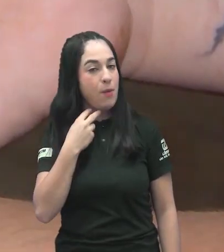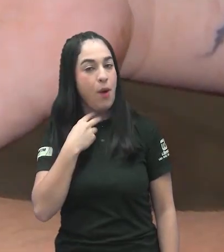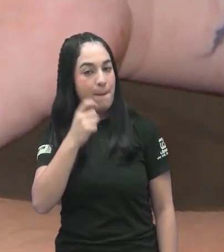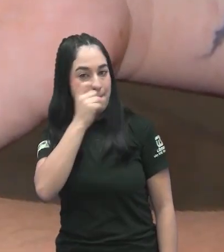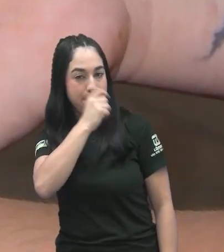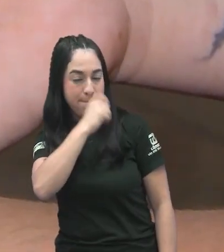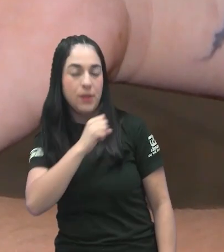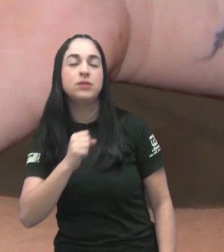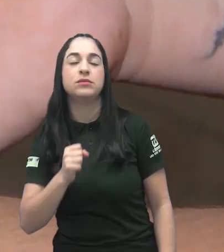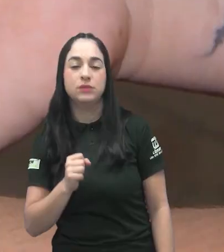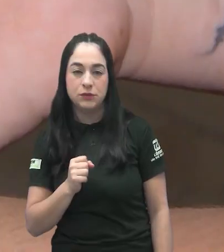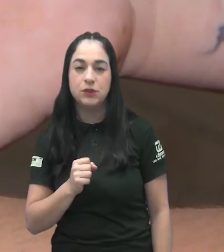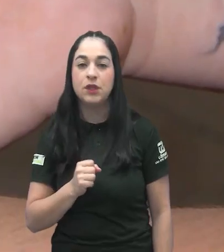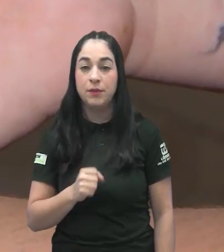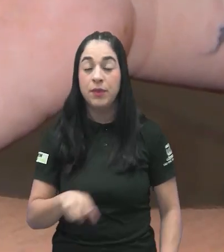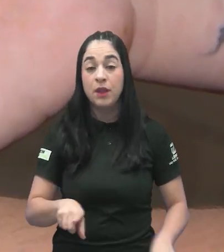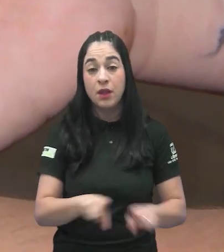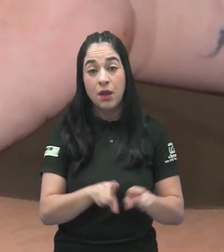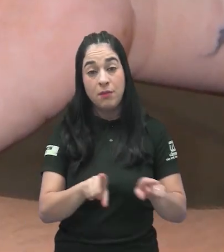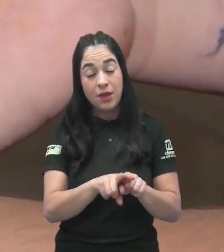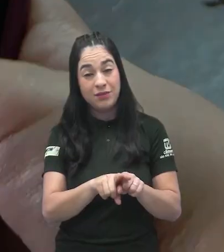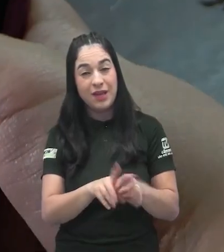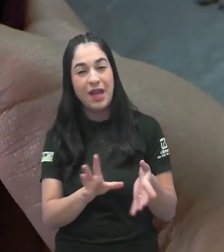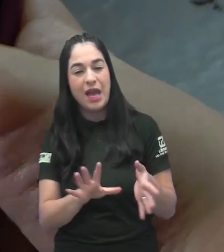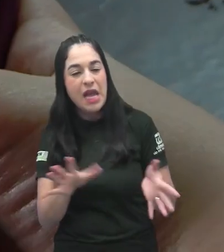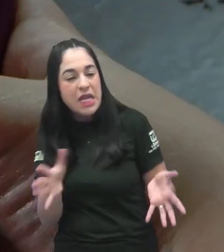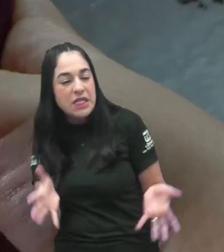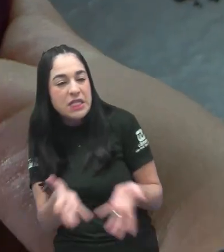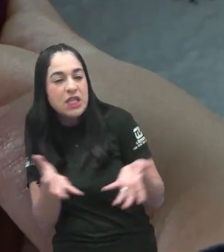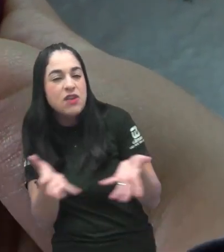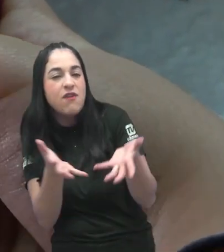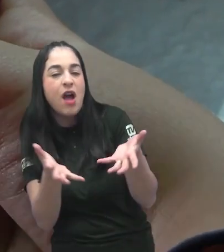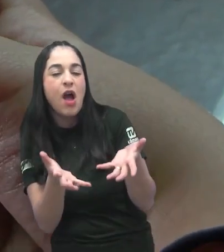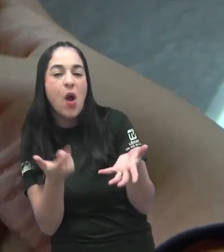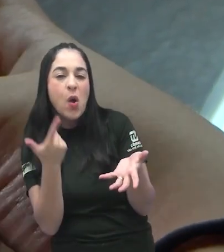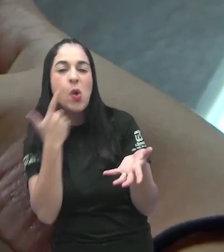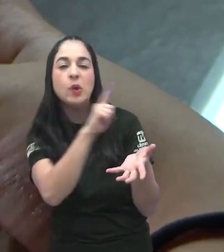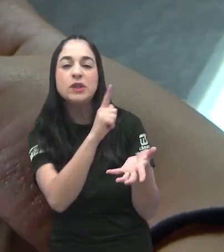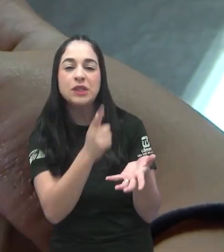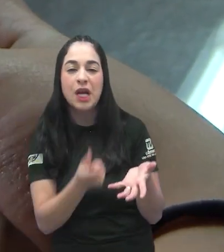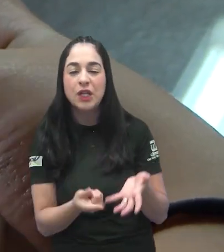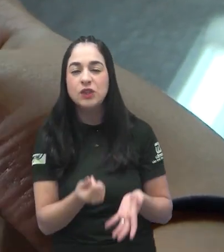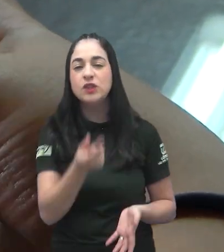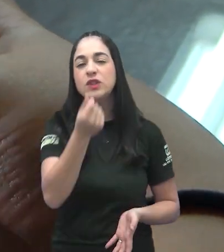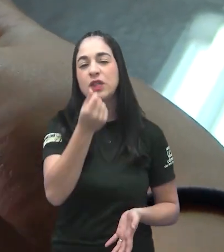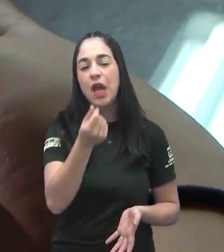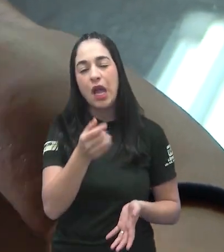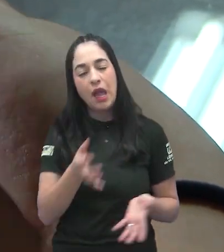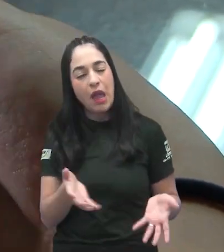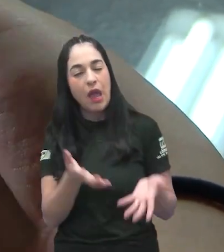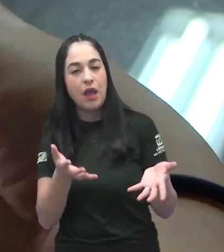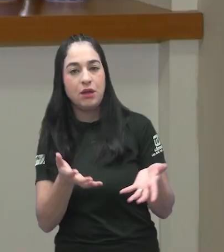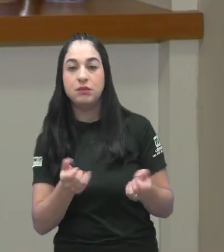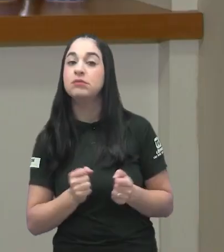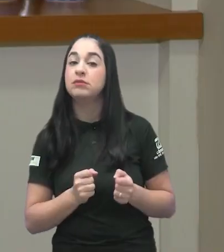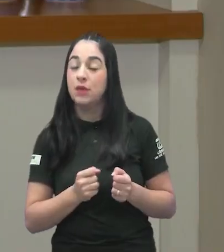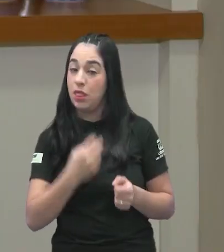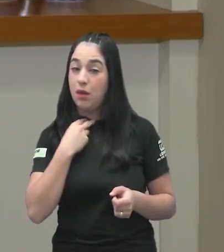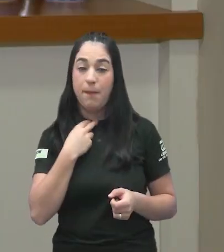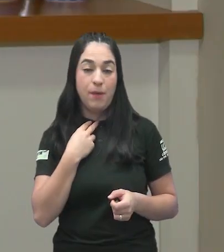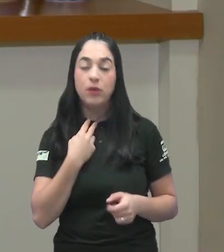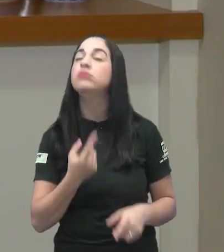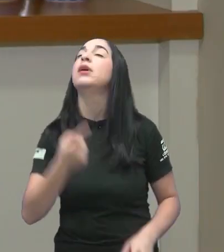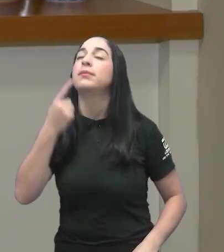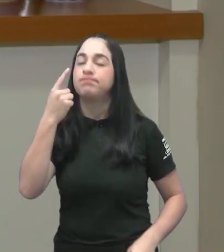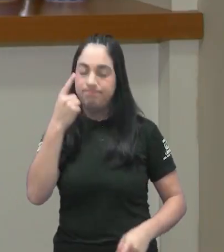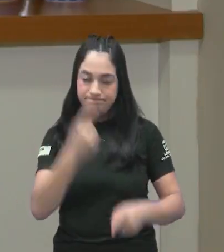Notificações repentinas sobre históricos de premiações e ganhos para incentivar o jogador também estão vedadas. E aí entra